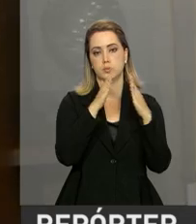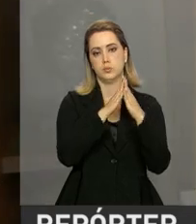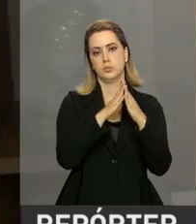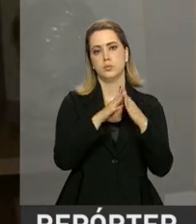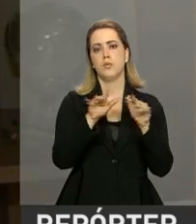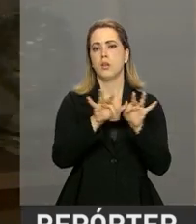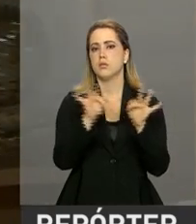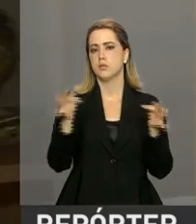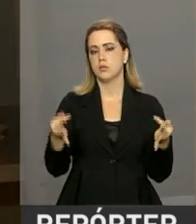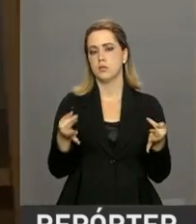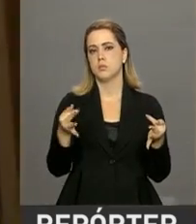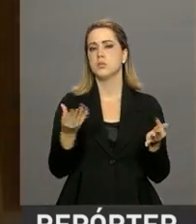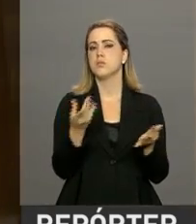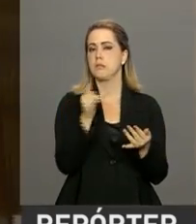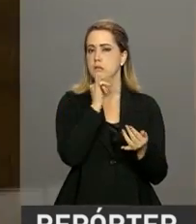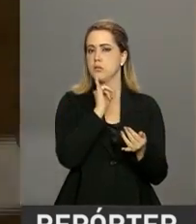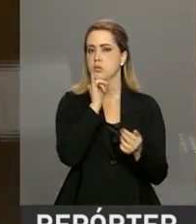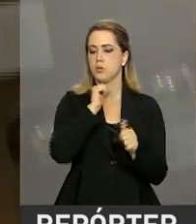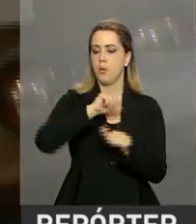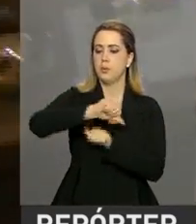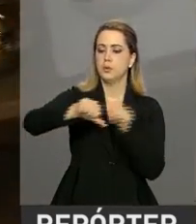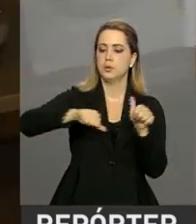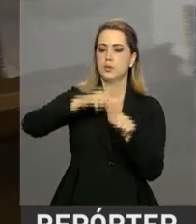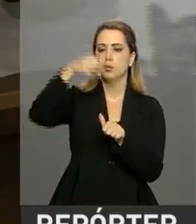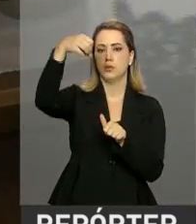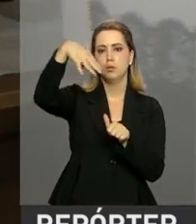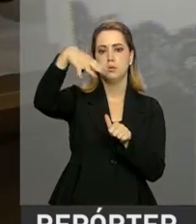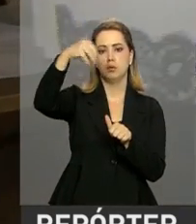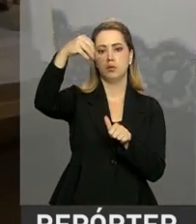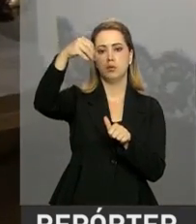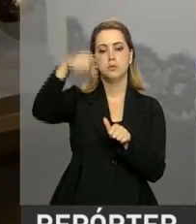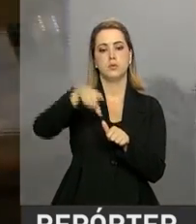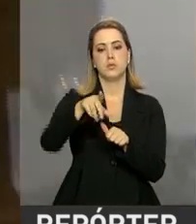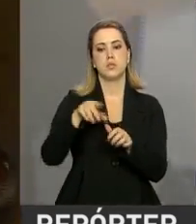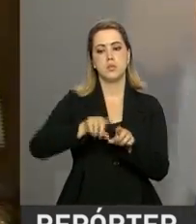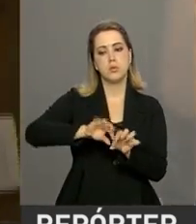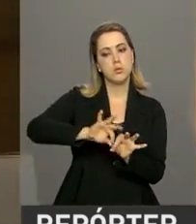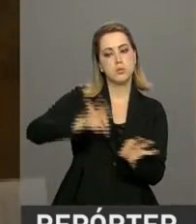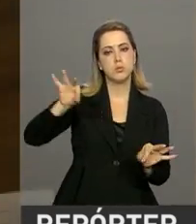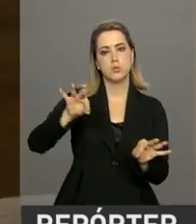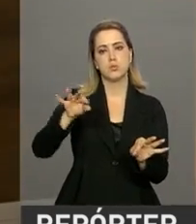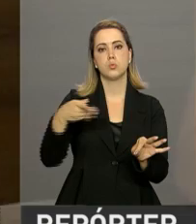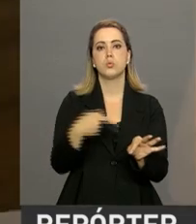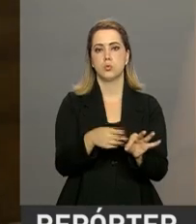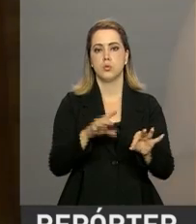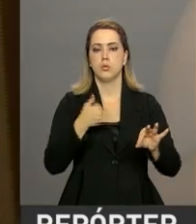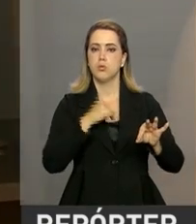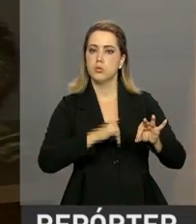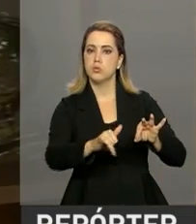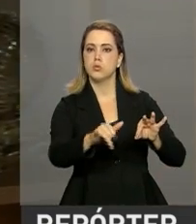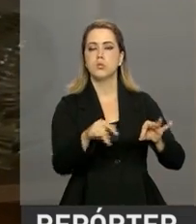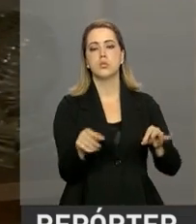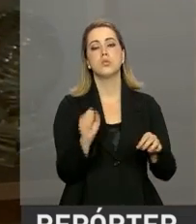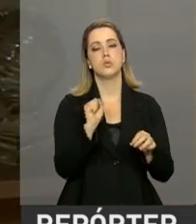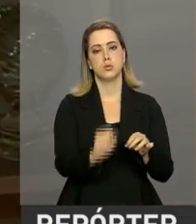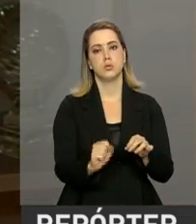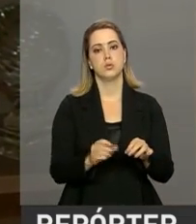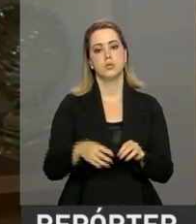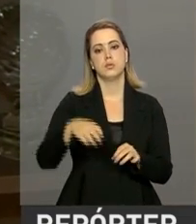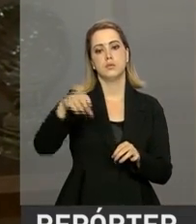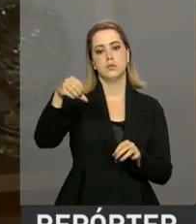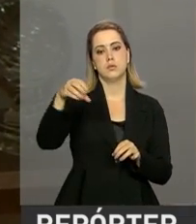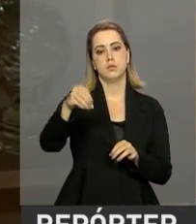simples como trocar as lâp e tirar os aparelhos no modo standby podem gerar uma economia de R